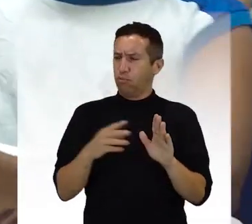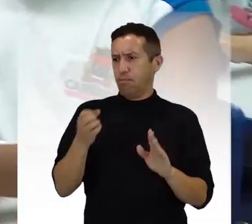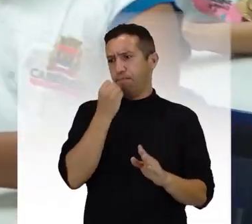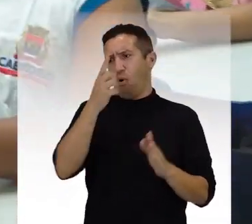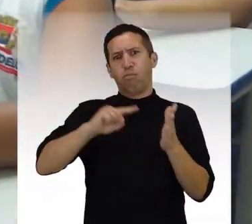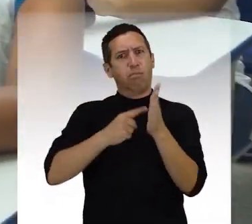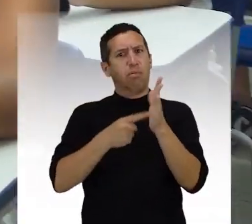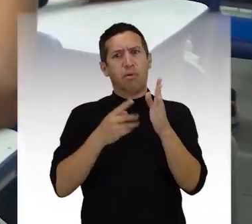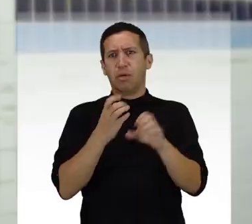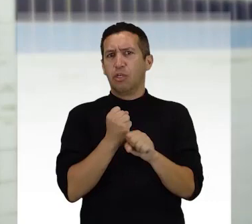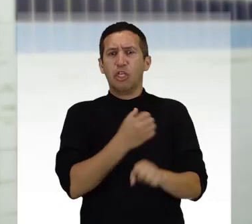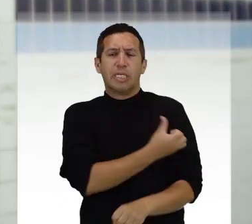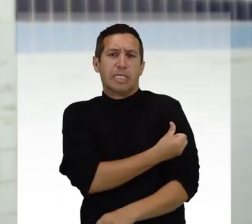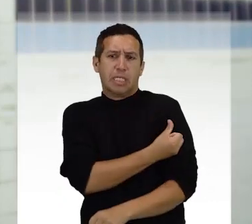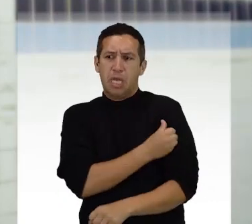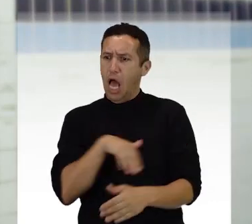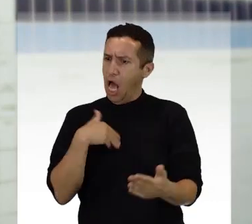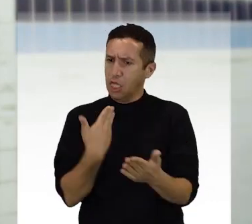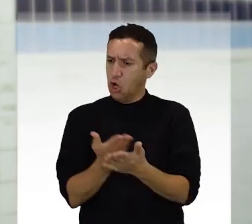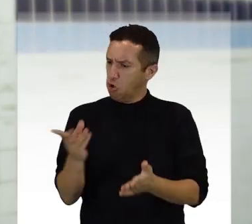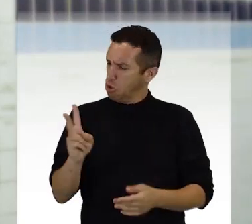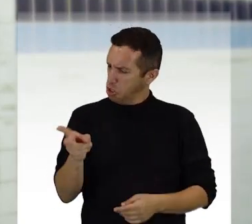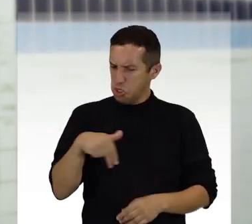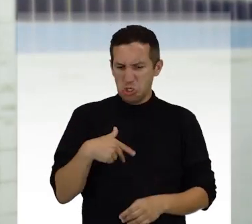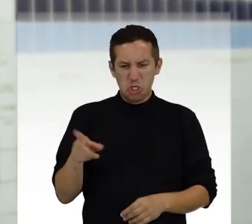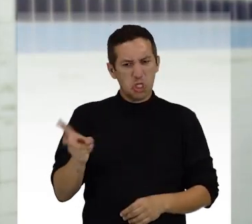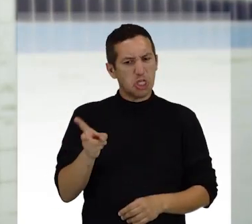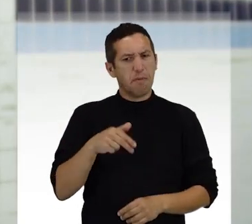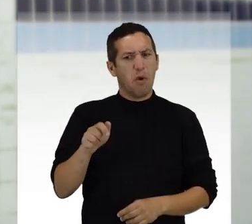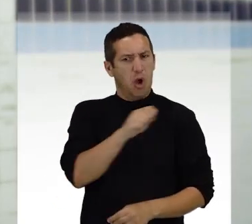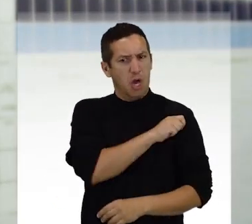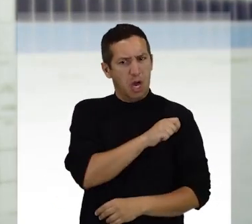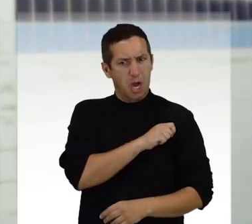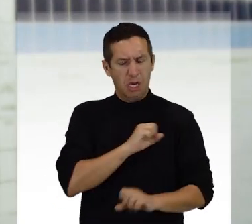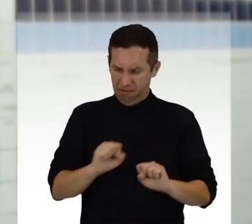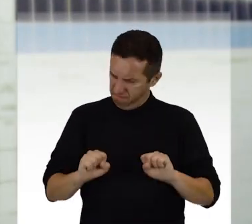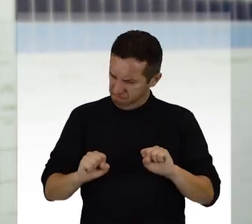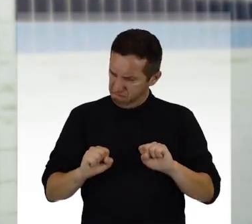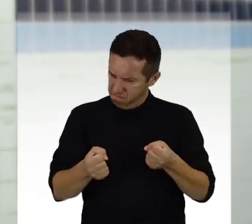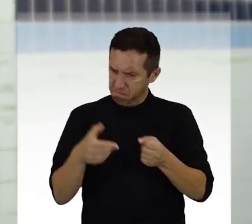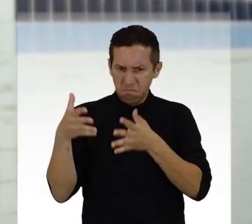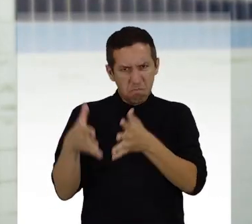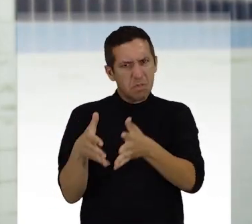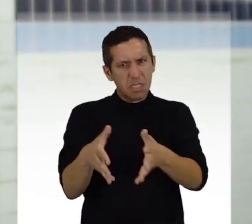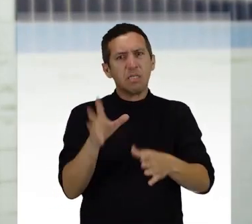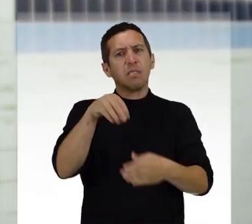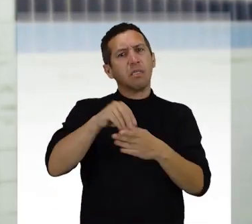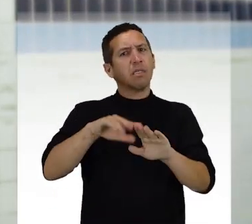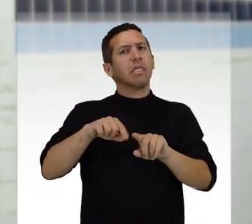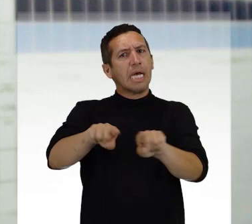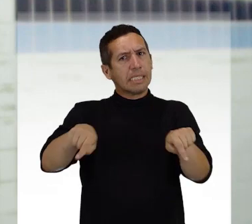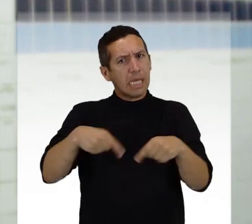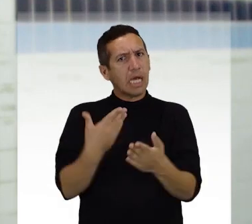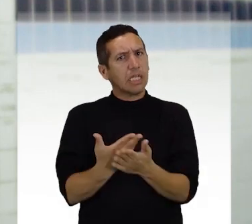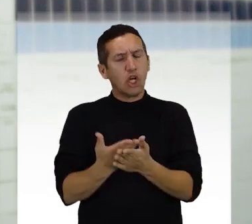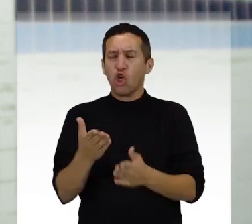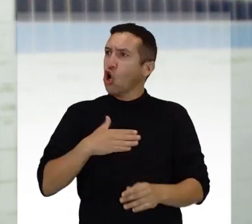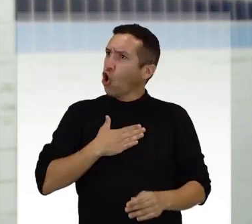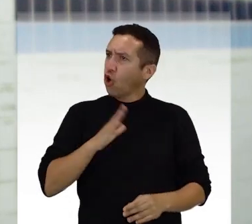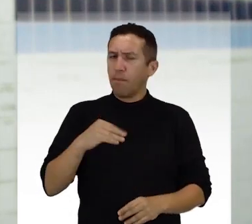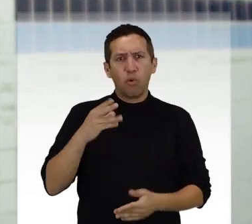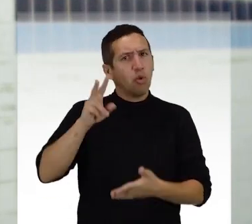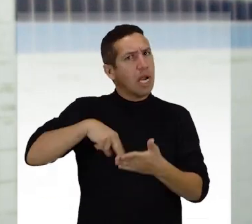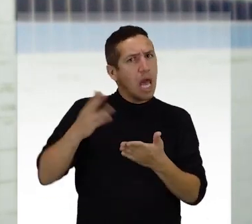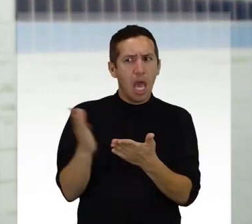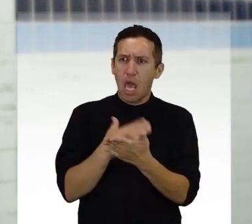de um bom aluno. O Miguel é meu aluno desde o 6º ano e ele sempre foi um aluno muito dedicado, muito participativo em sala